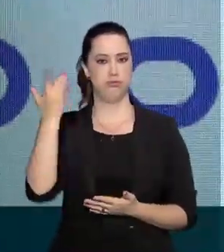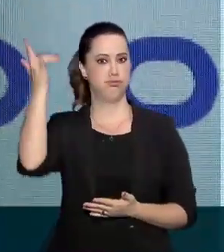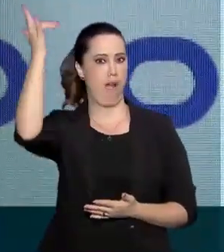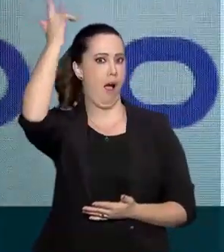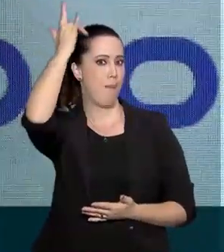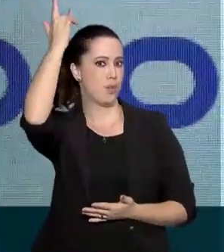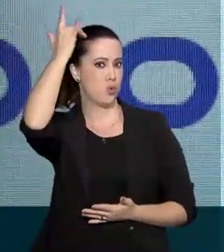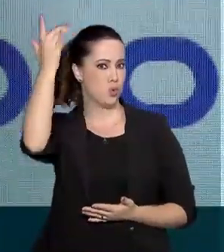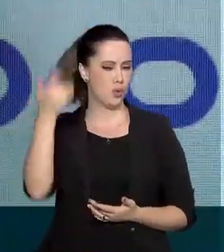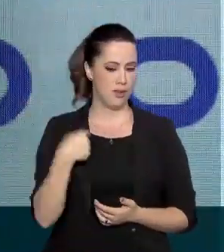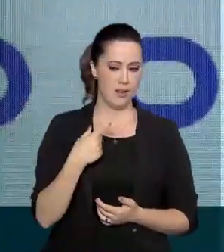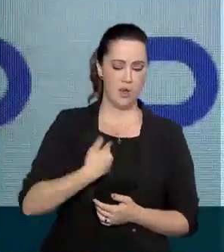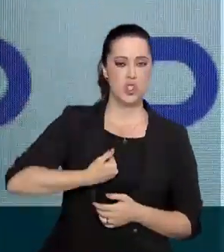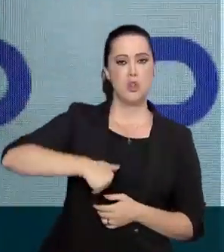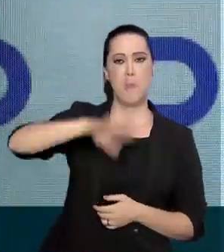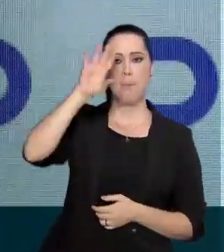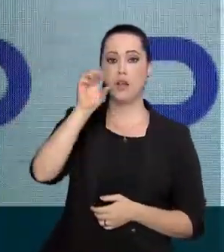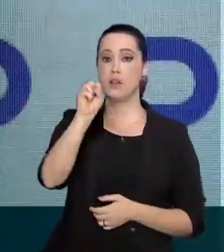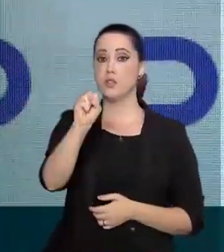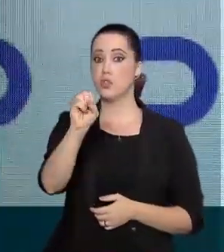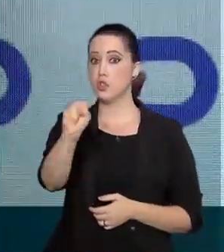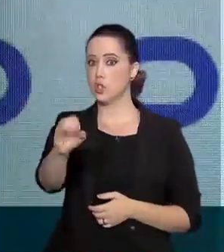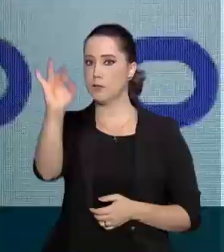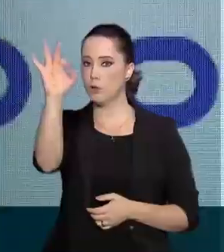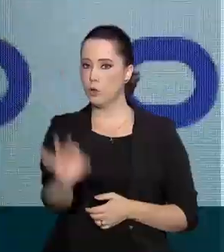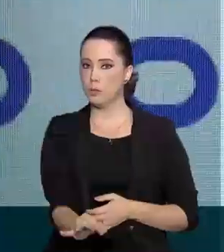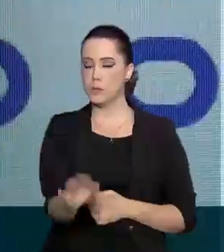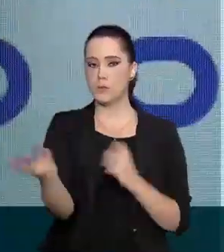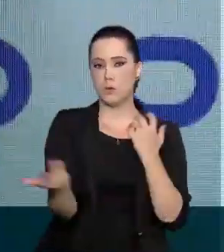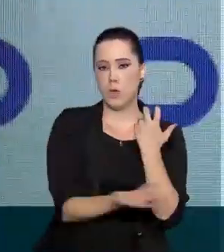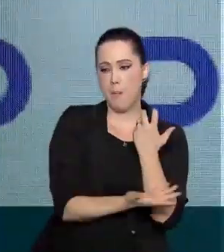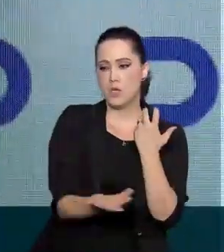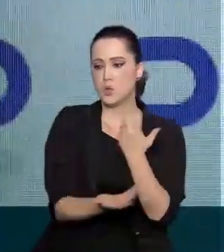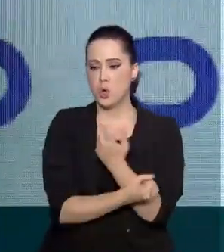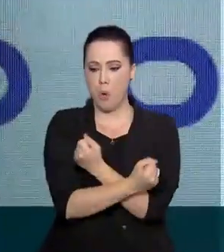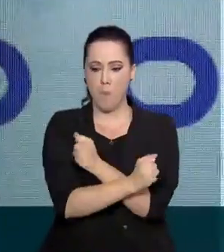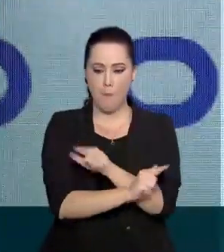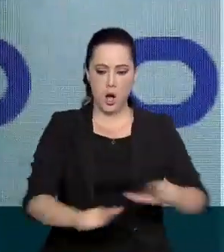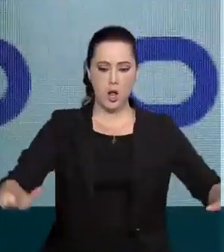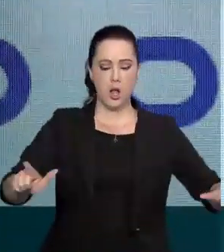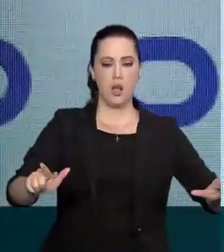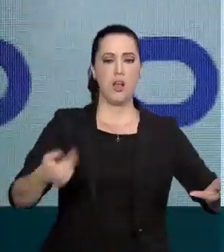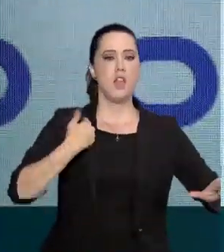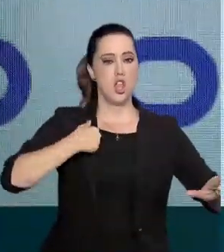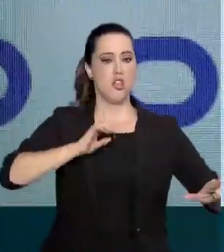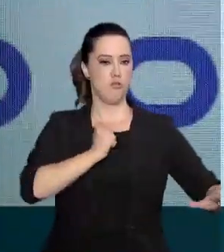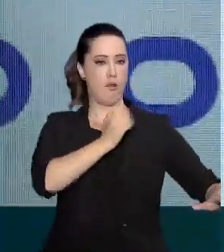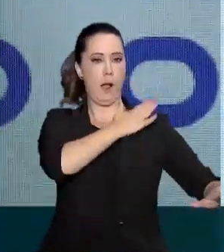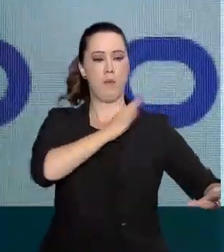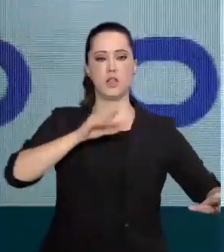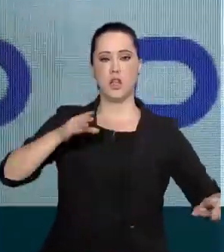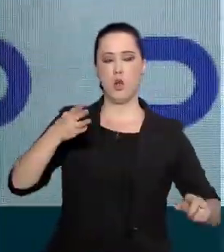já desmatei, mais 88% da Amazônia, eu sou o capitão motosserra, né?